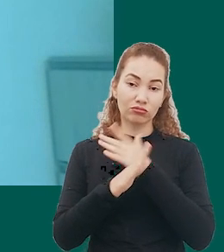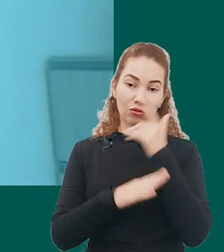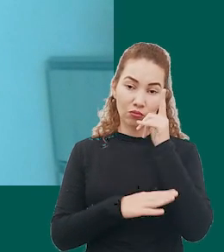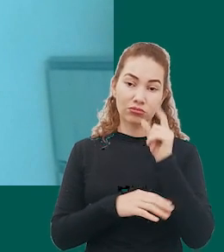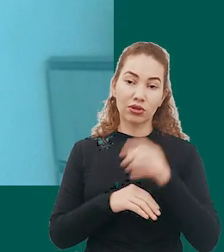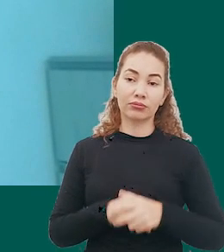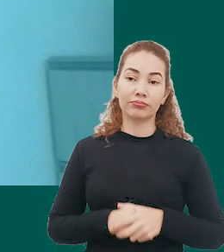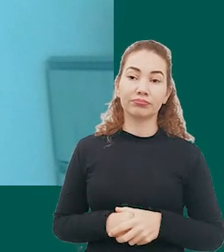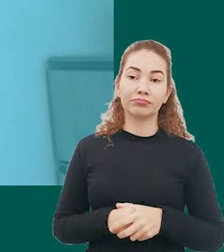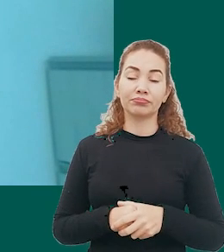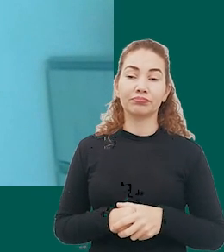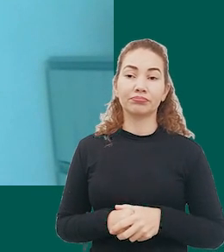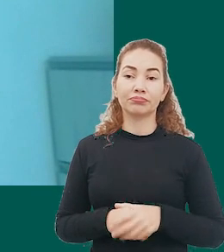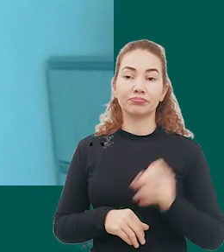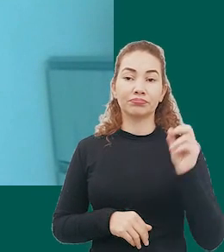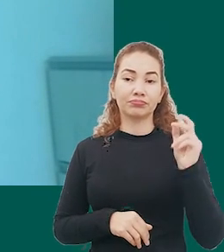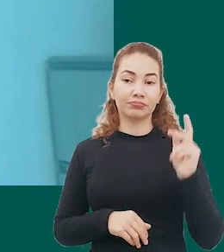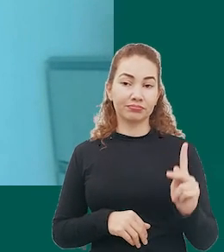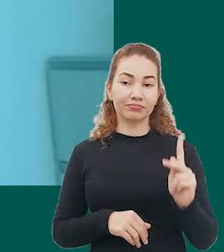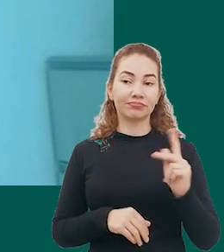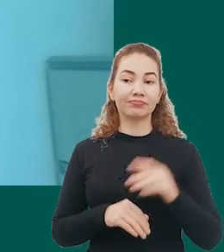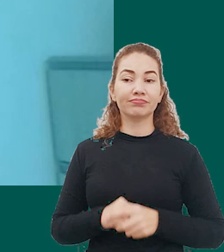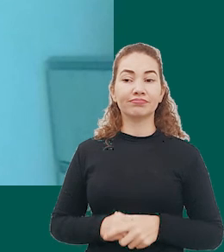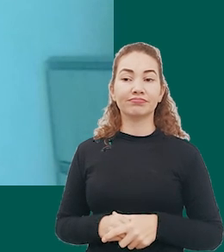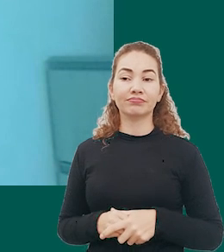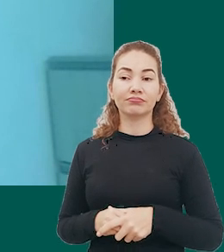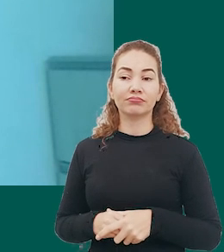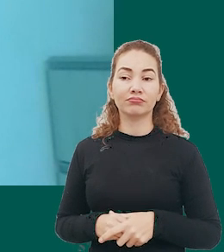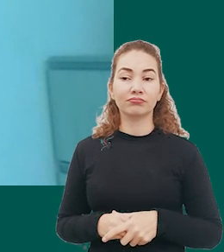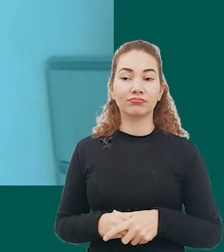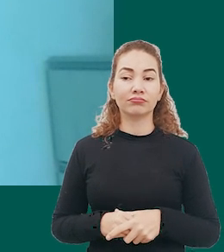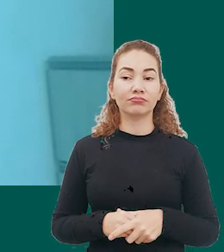Uhum. Ok.